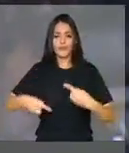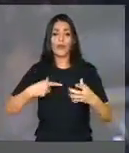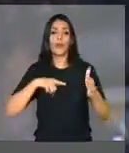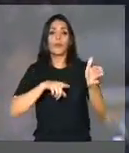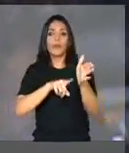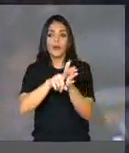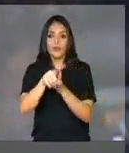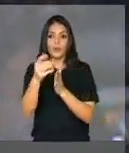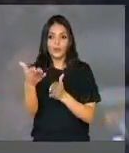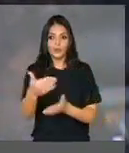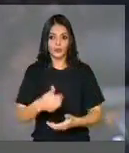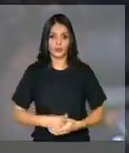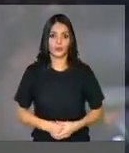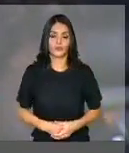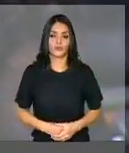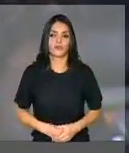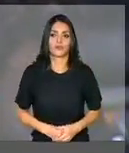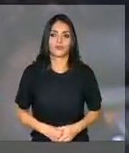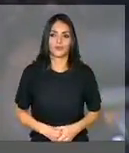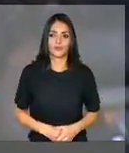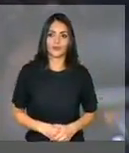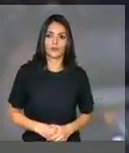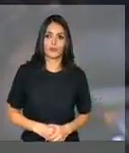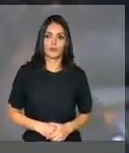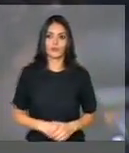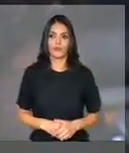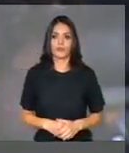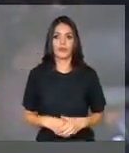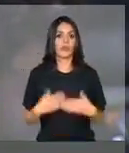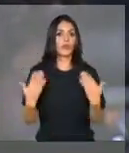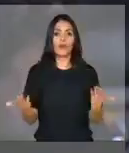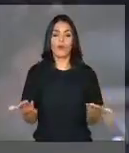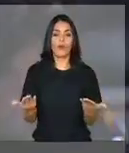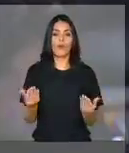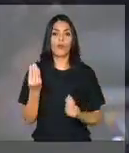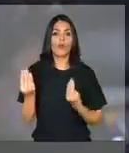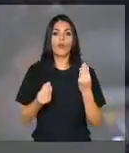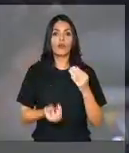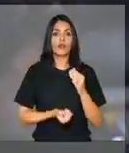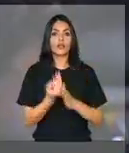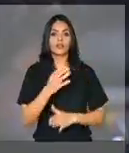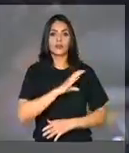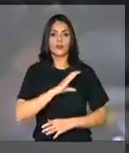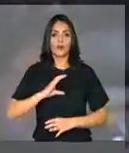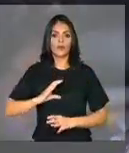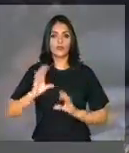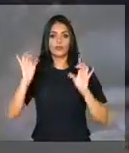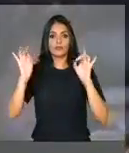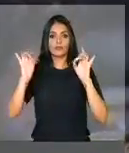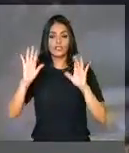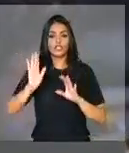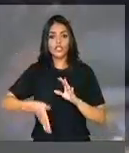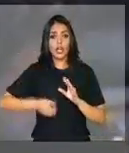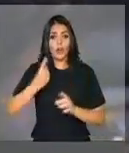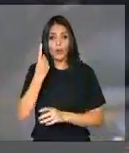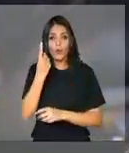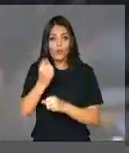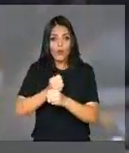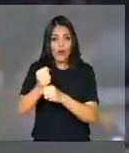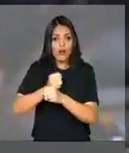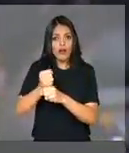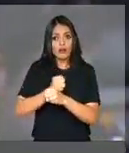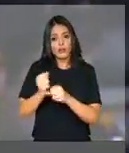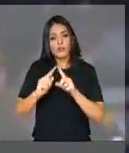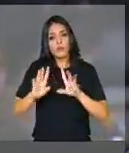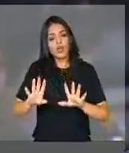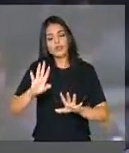que eu faço a Vossa Excelência é qual o óbice da criação dessa comissão especial, que está quase um ano já. Sei que Vossa Excelência